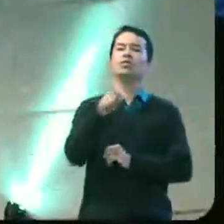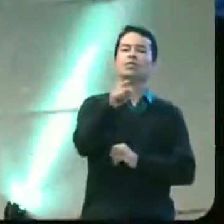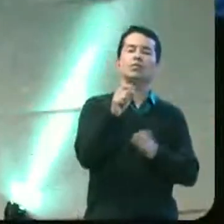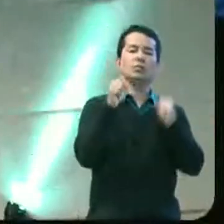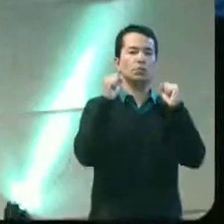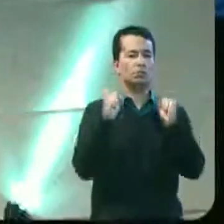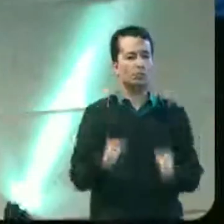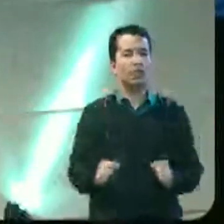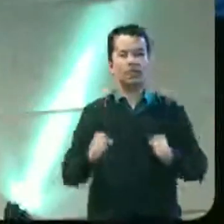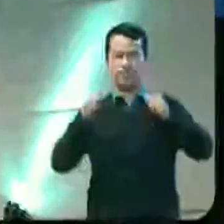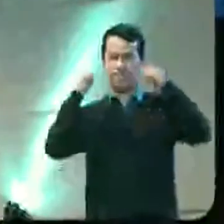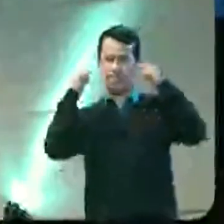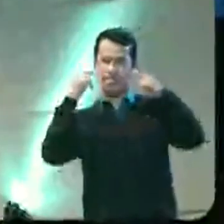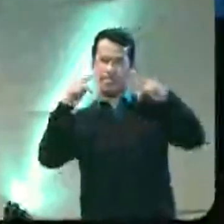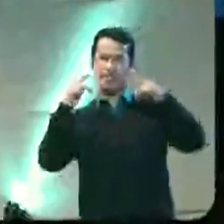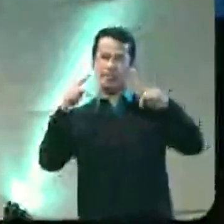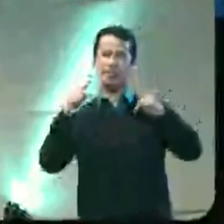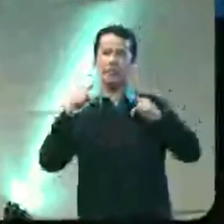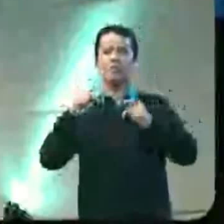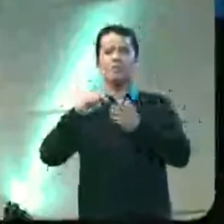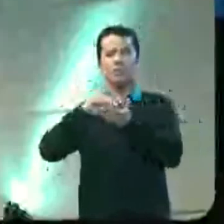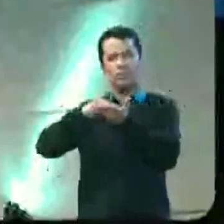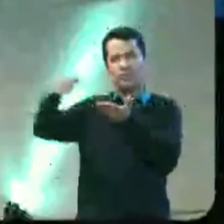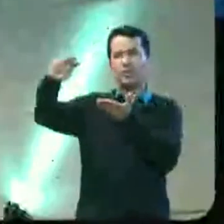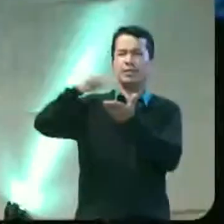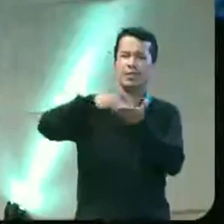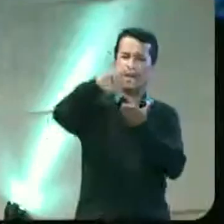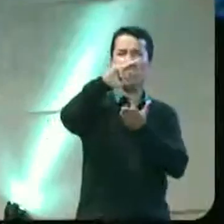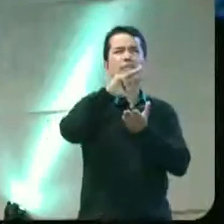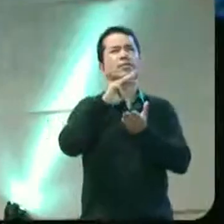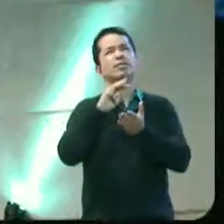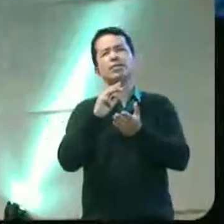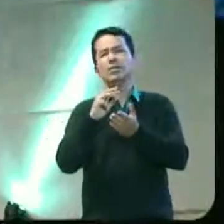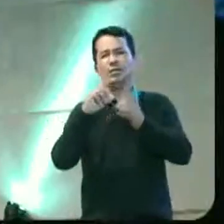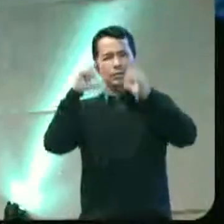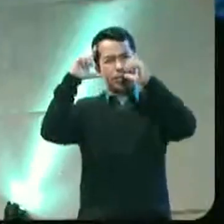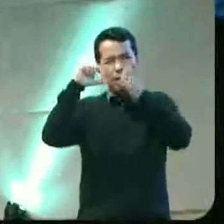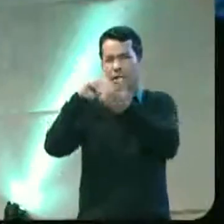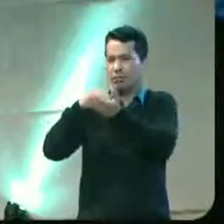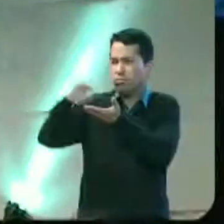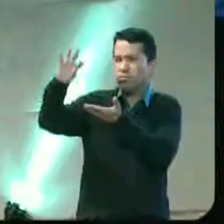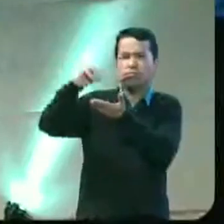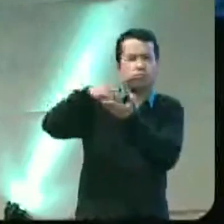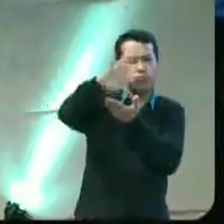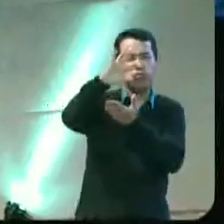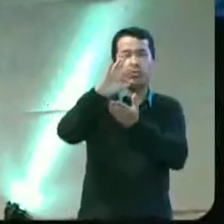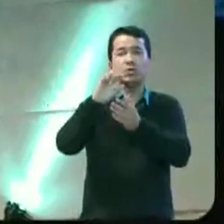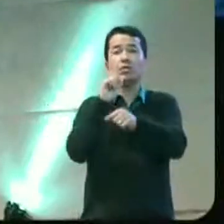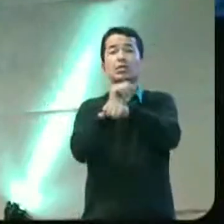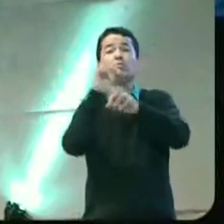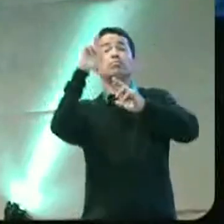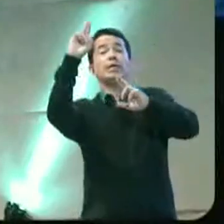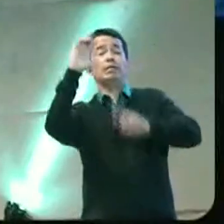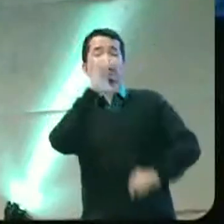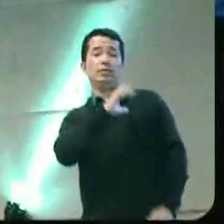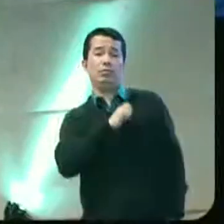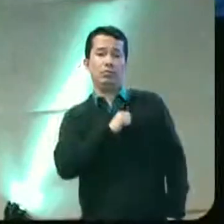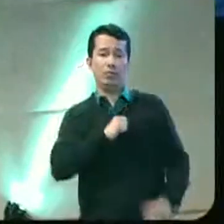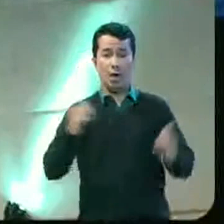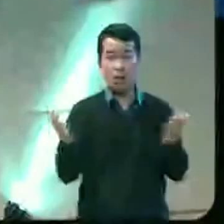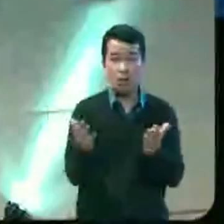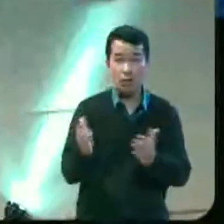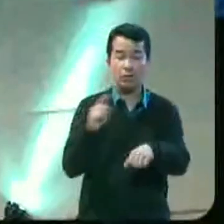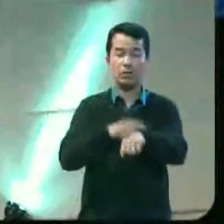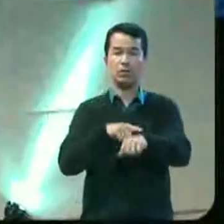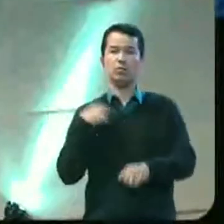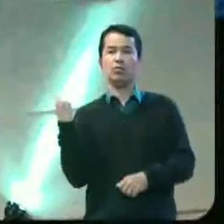um áudio. Liga para alguém e ora por alguém no telefone. Esse é o tempo de iluminarmos o mundo.